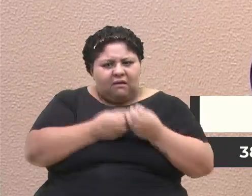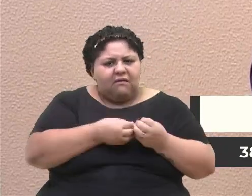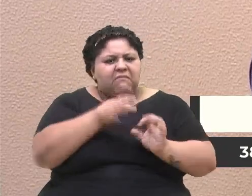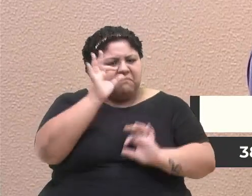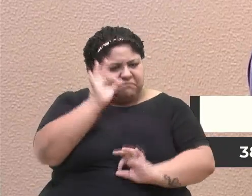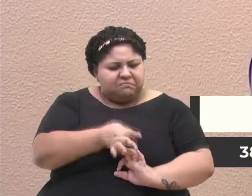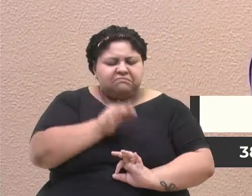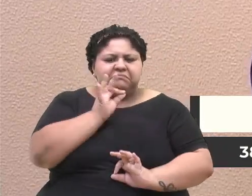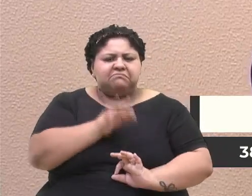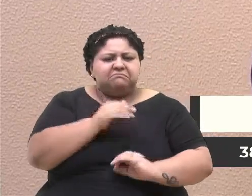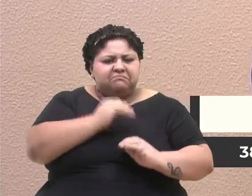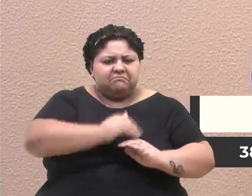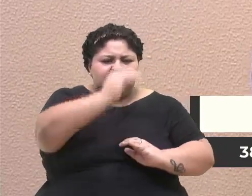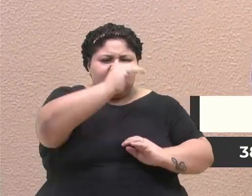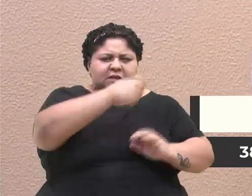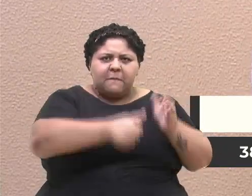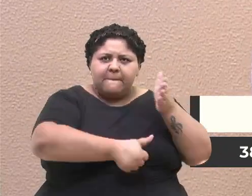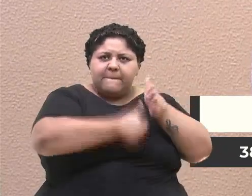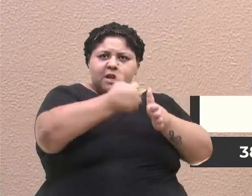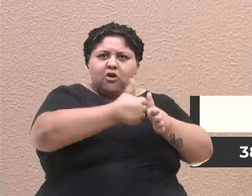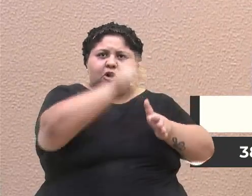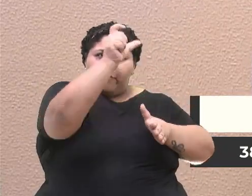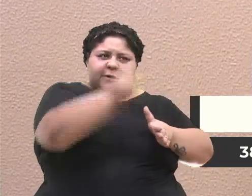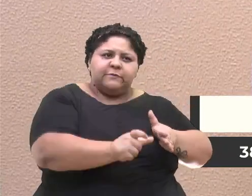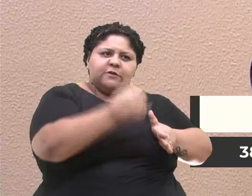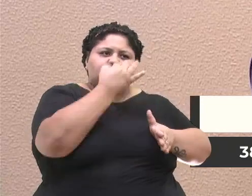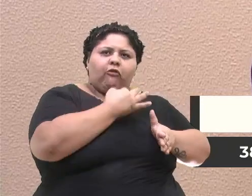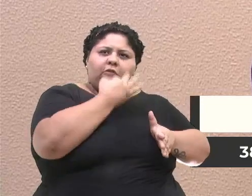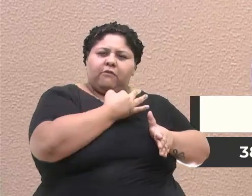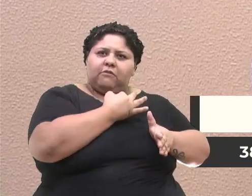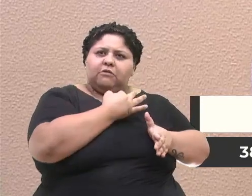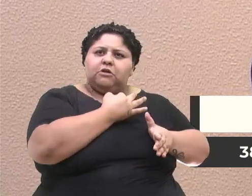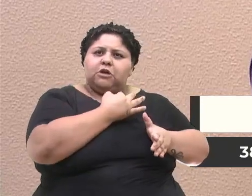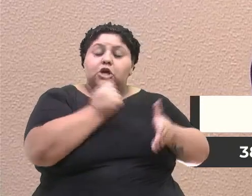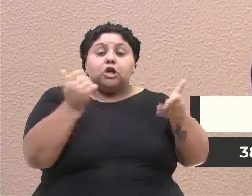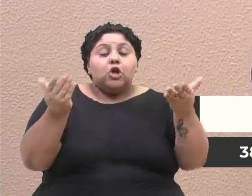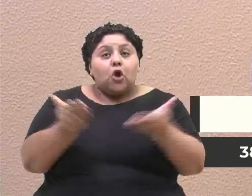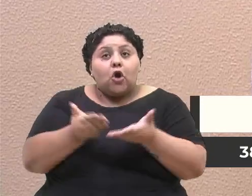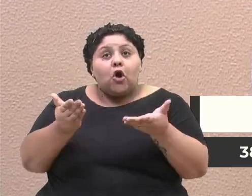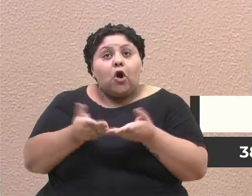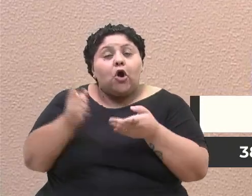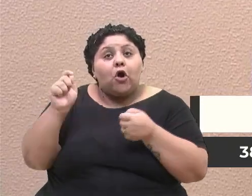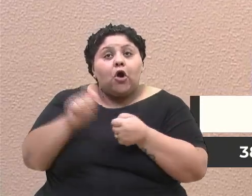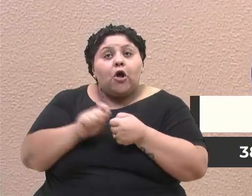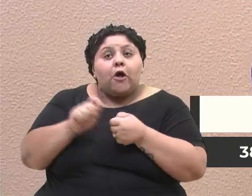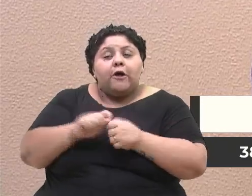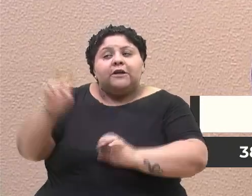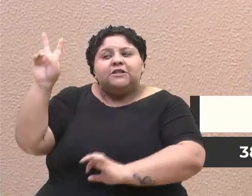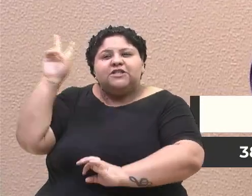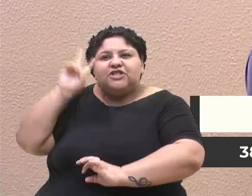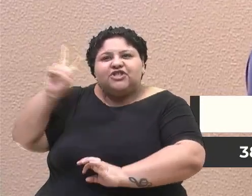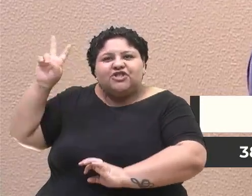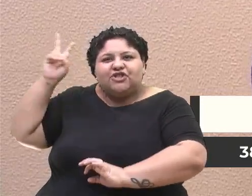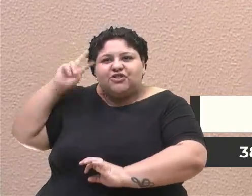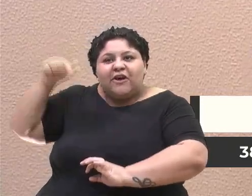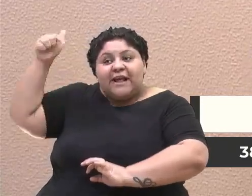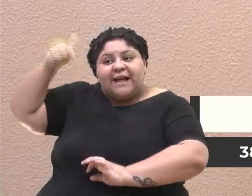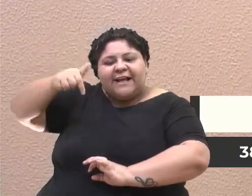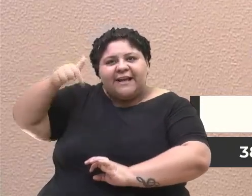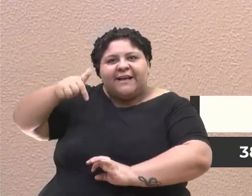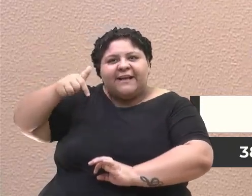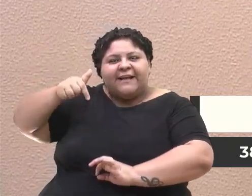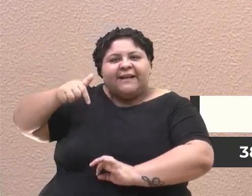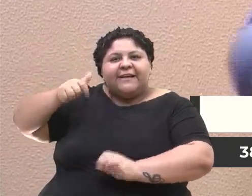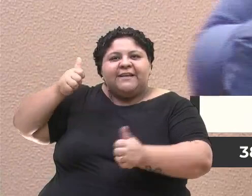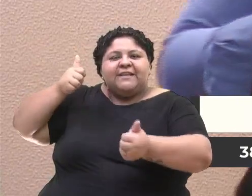certeza mais benefícios para as pessoas de Caxias do Sul e que hoje está fazendo história, mais uma vez, professor